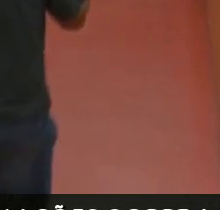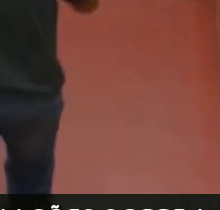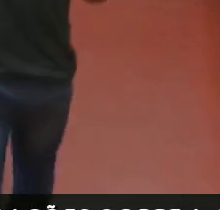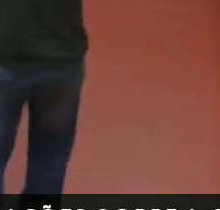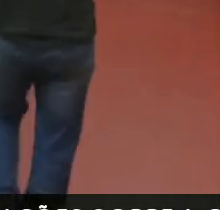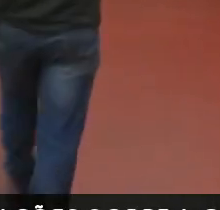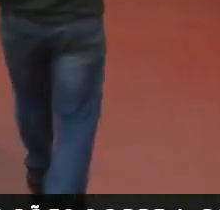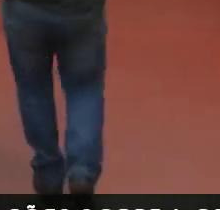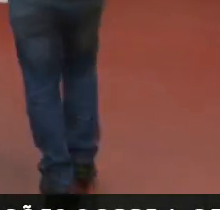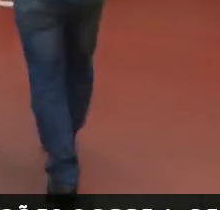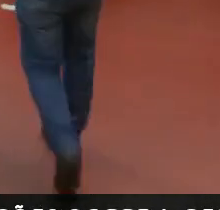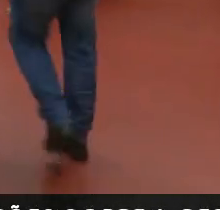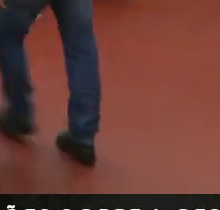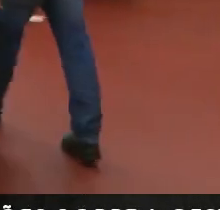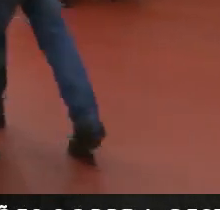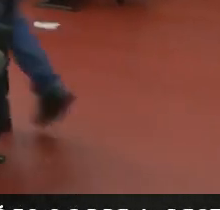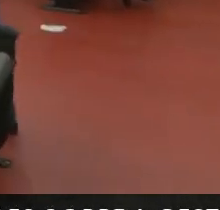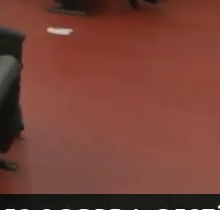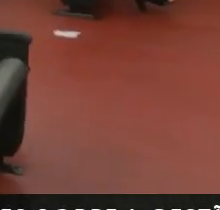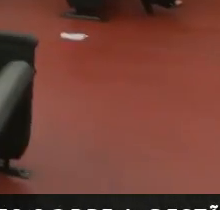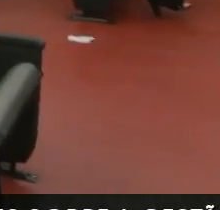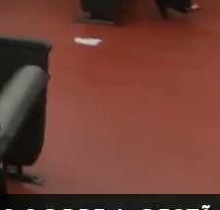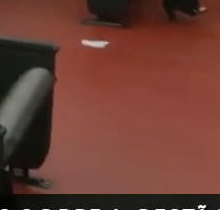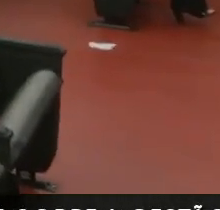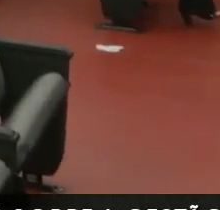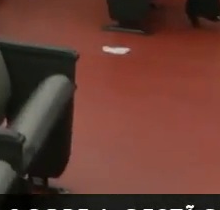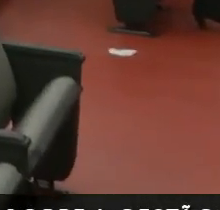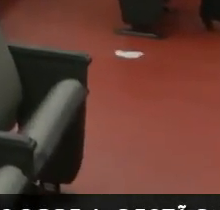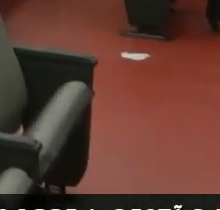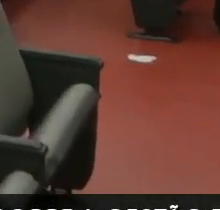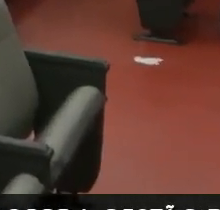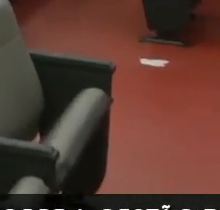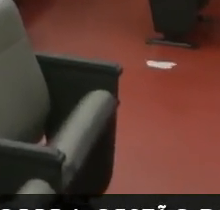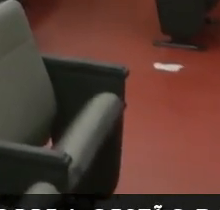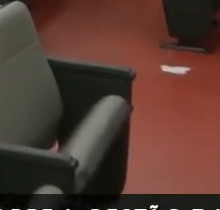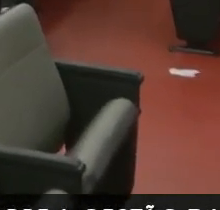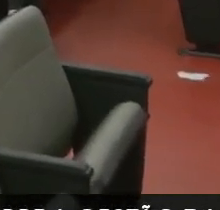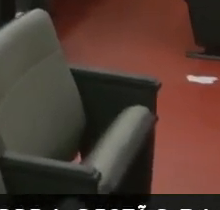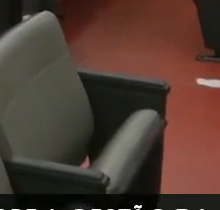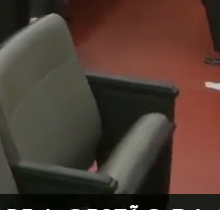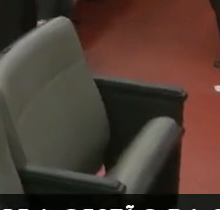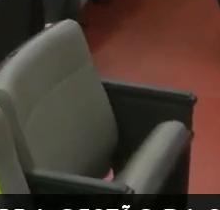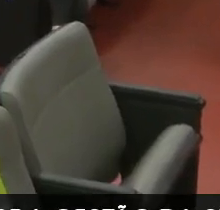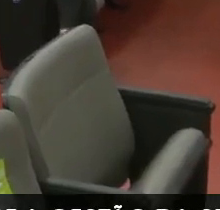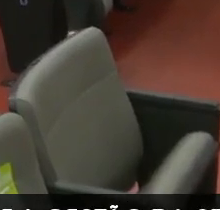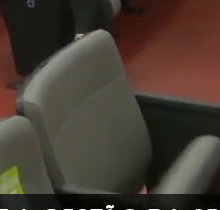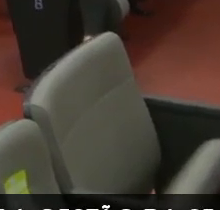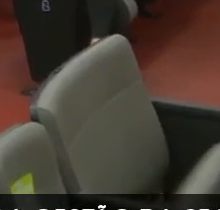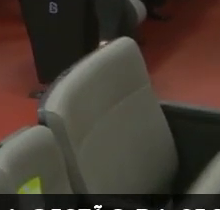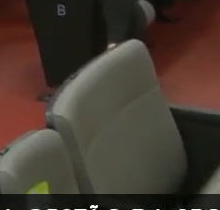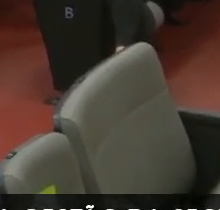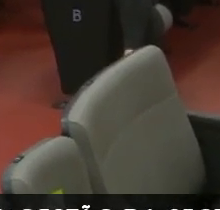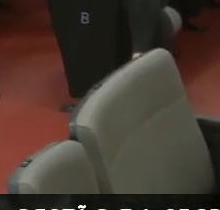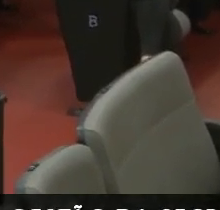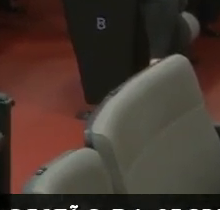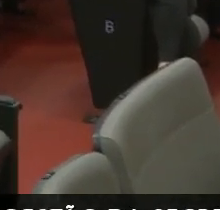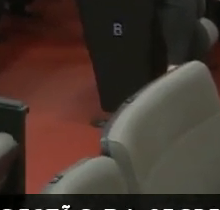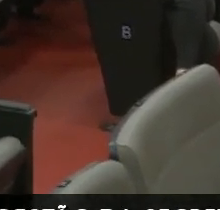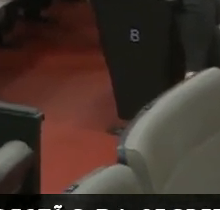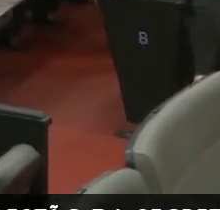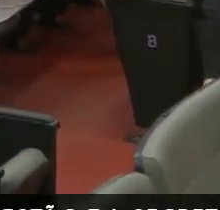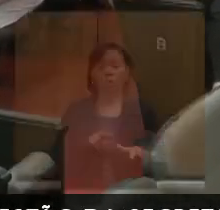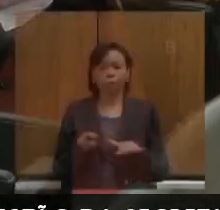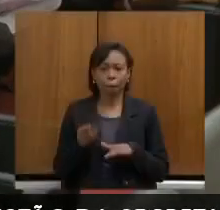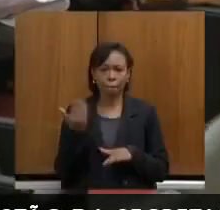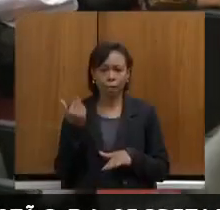da turma das mudas lá do município de Dona Euzébia semana passada Inclusive eu fiz uma solicitação acho que a senhora estava em